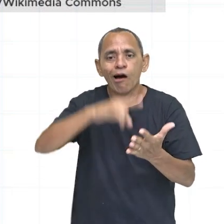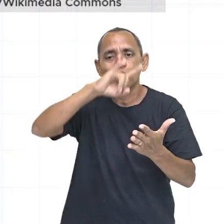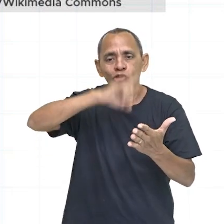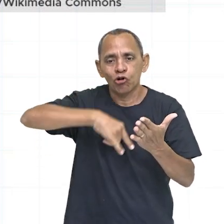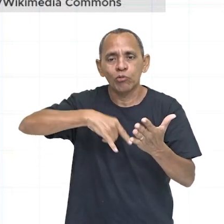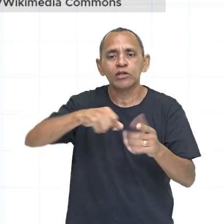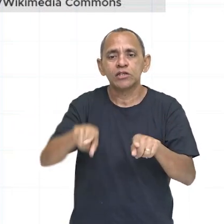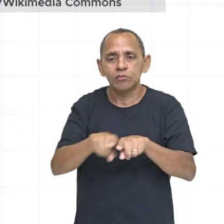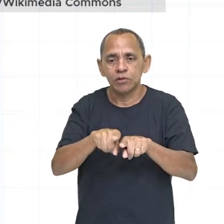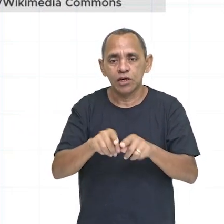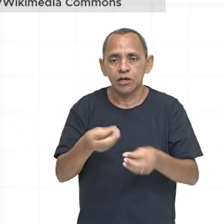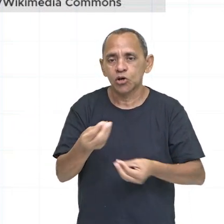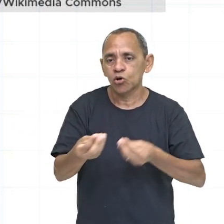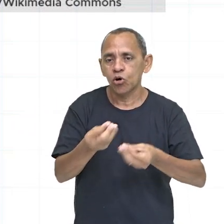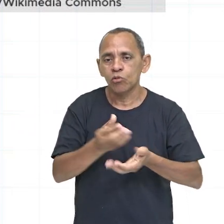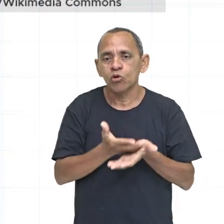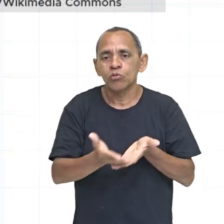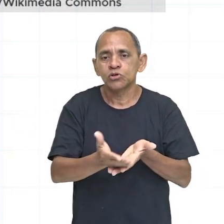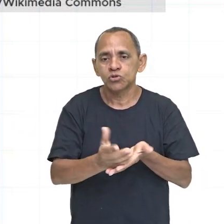E começou em